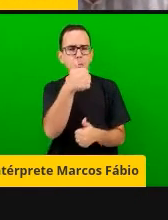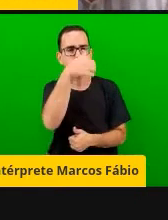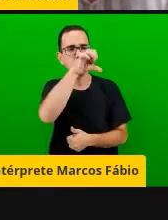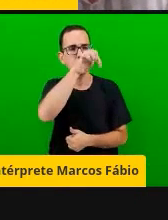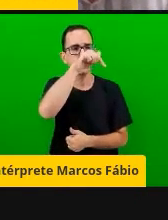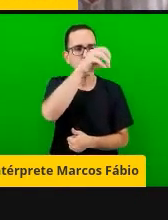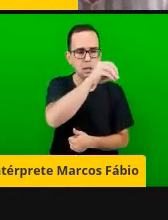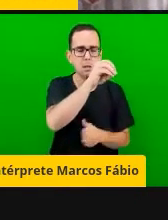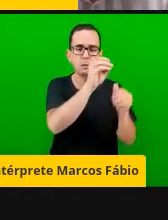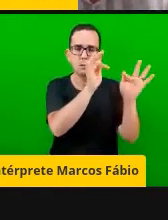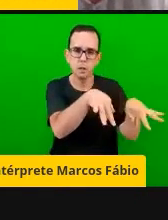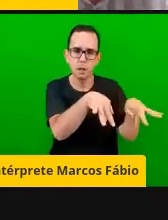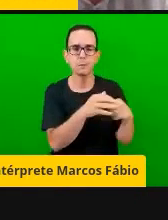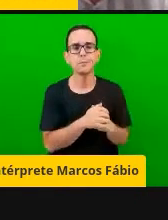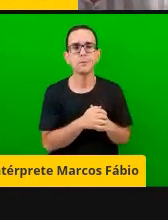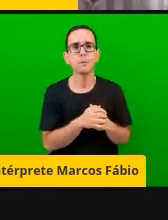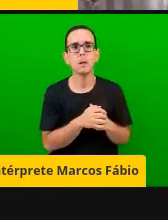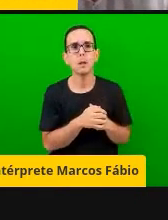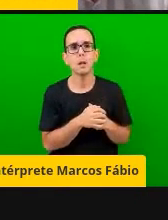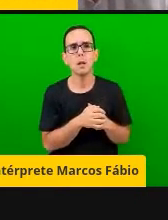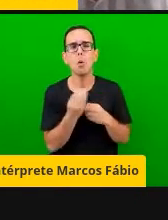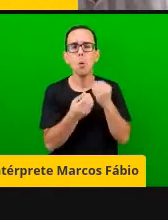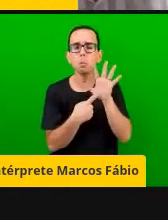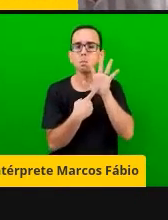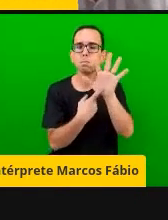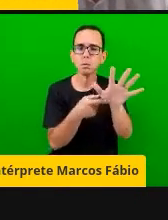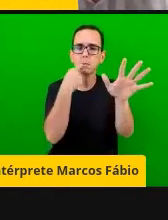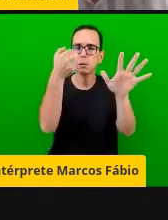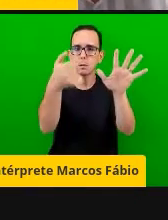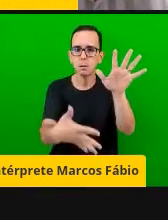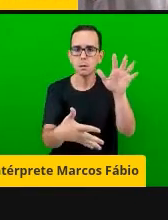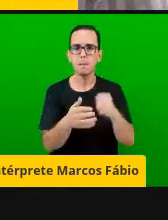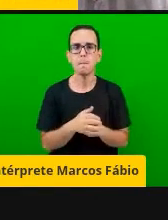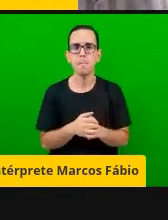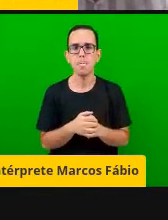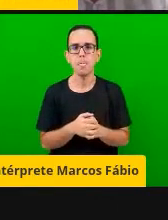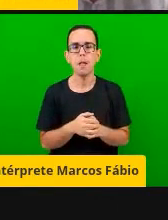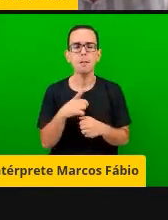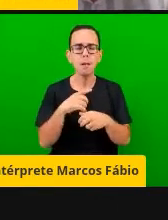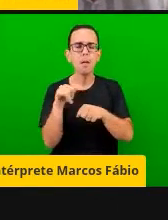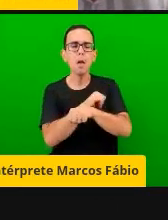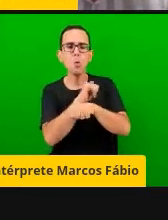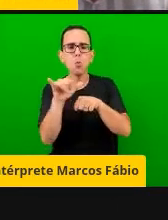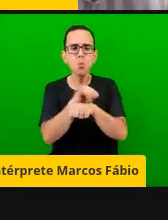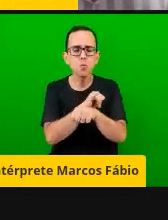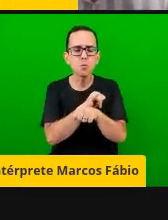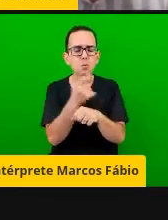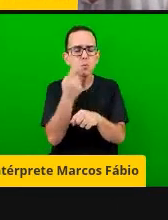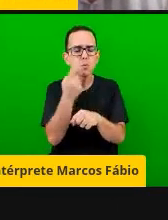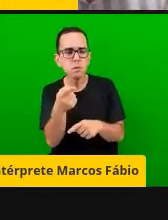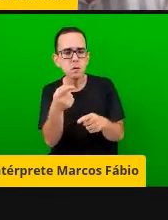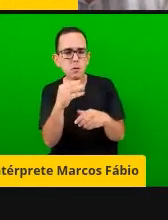de 70, como indicativo disso que eu estou falando, reformas que priorizavam o desenvolvimento